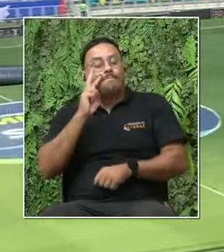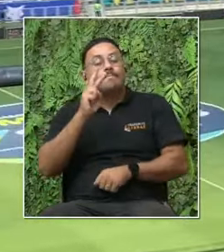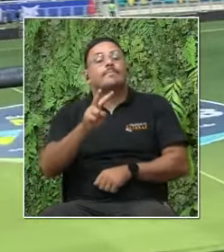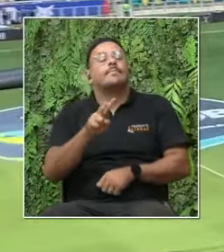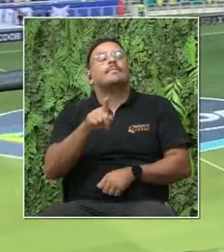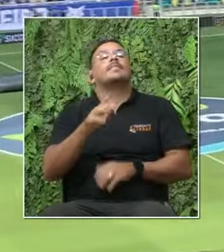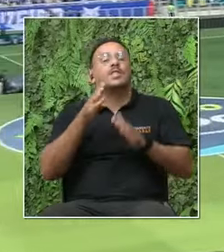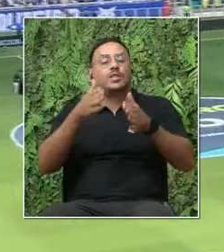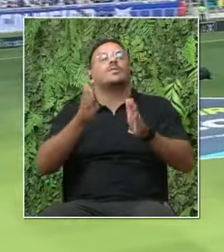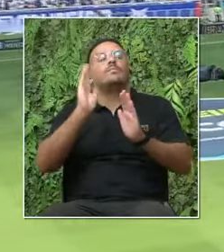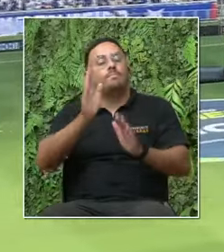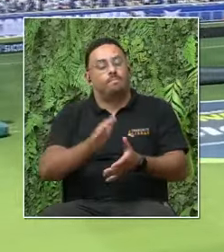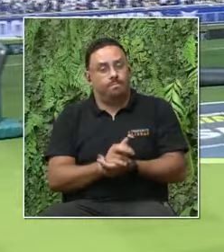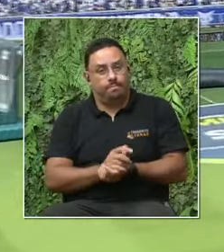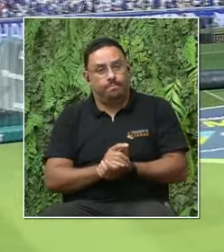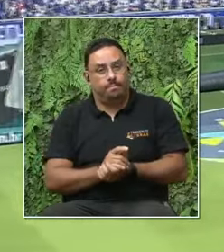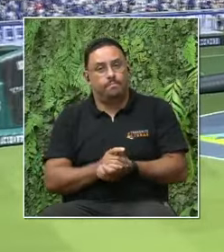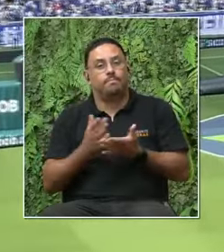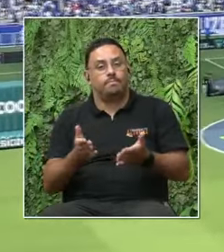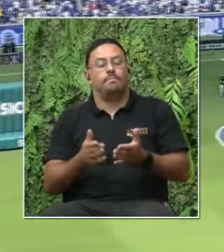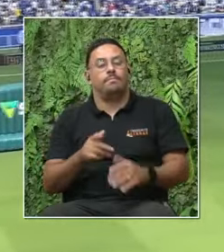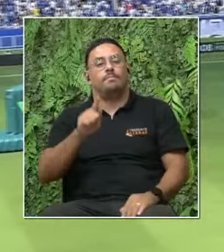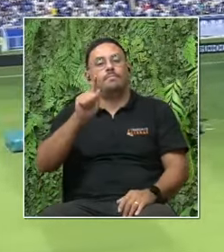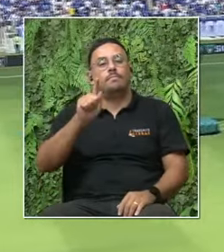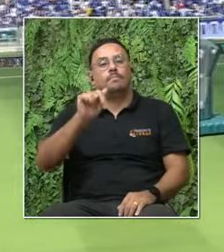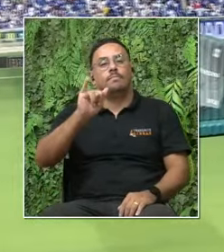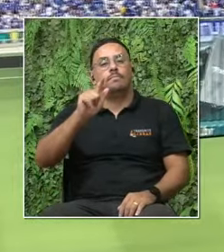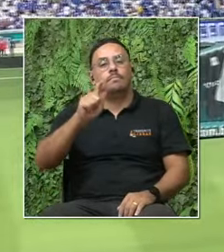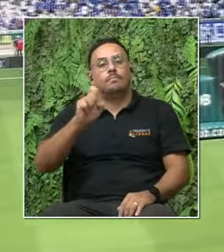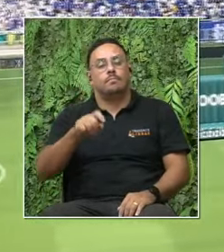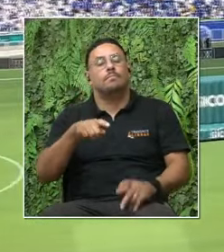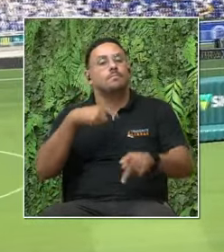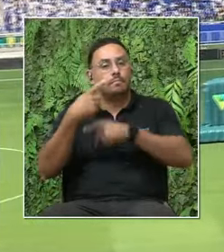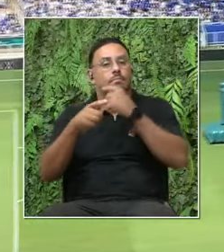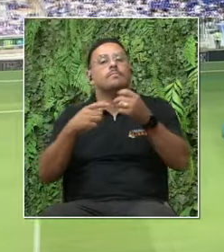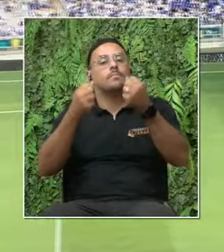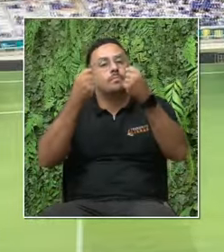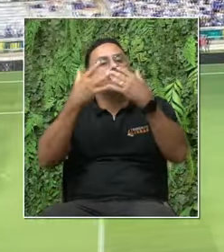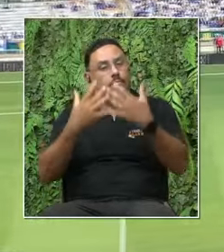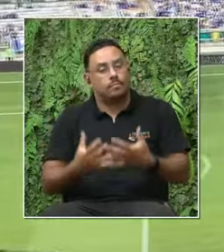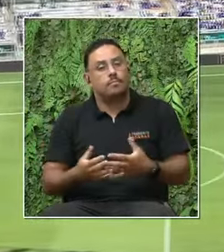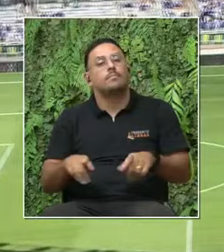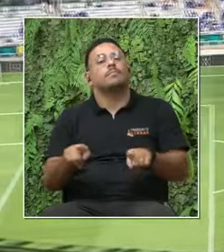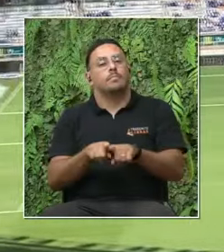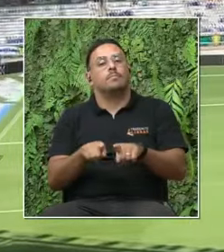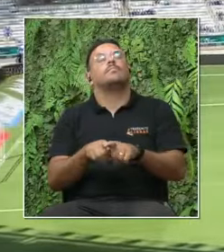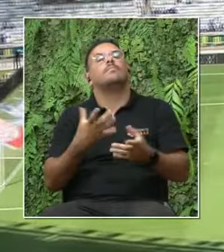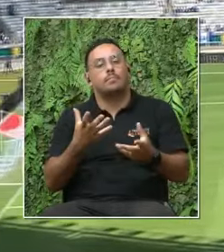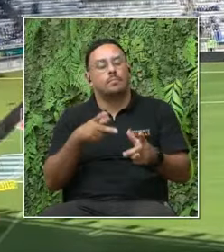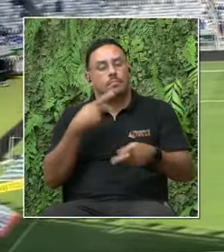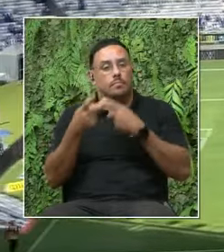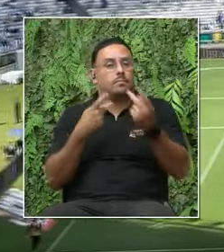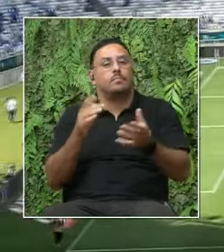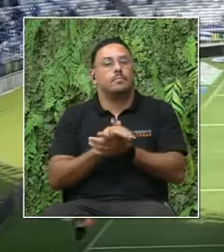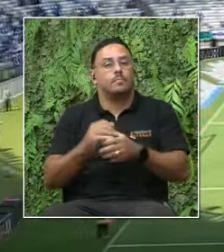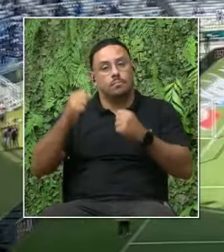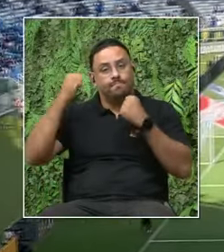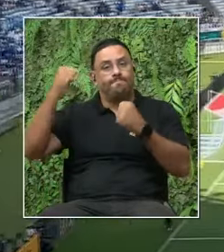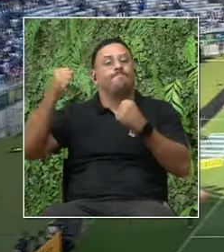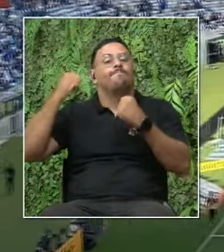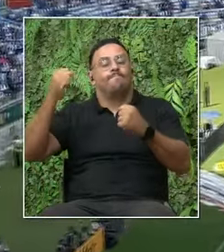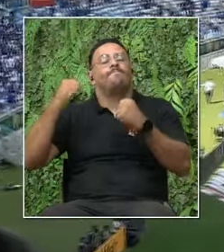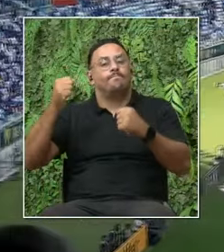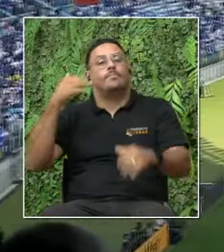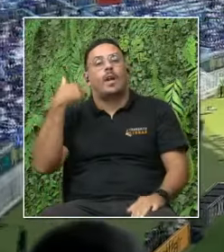cabine né Então tá aí Gilbert daqui a pouquinho vai falar com a gente daqui a pouco também a gente quer falar com a torcida que